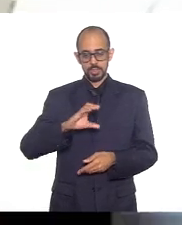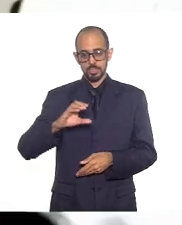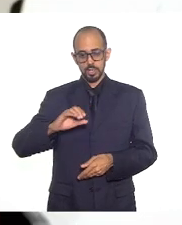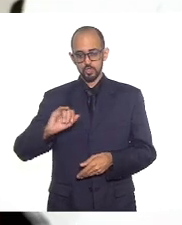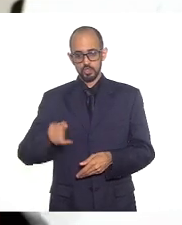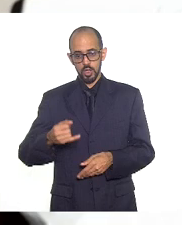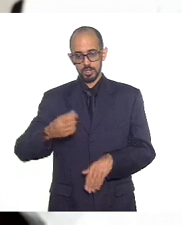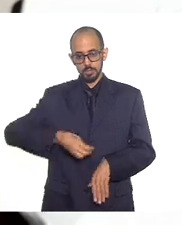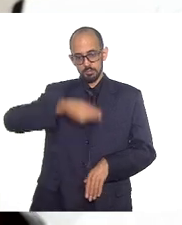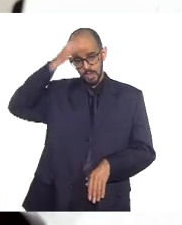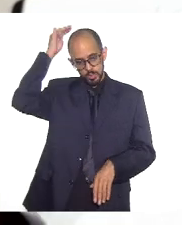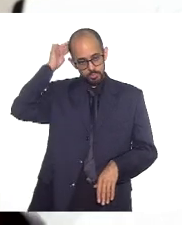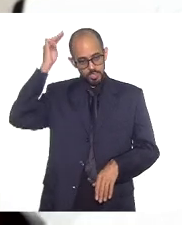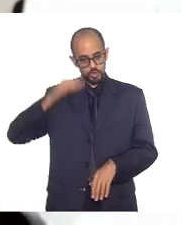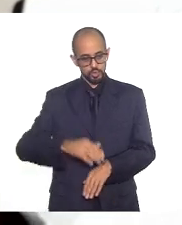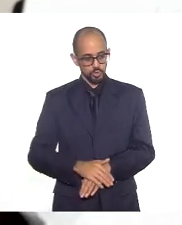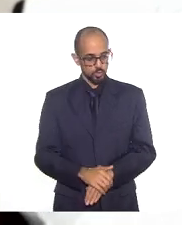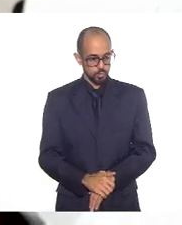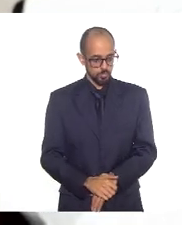Justiça, deputado Márcio Pacheco.